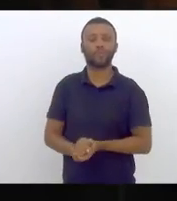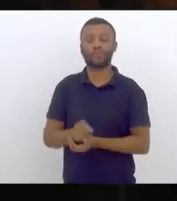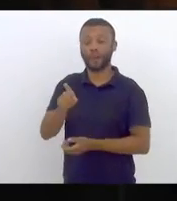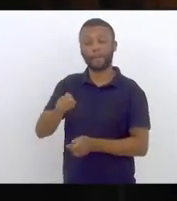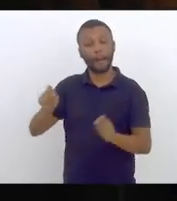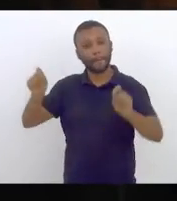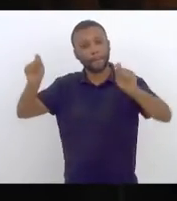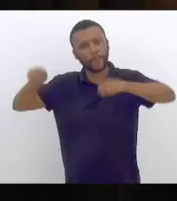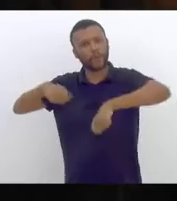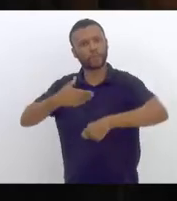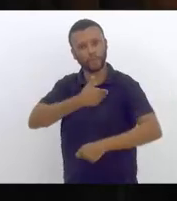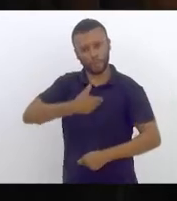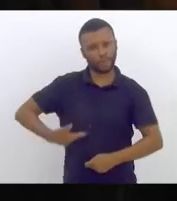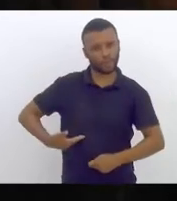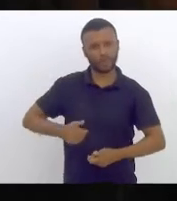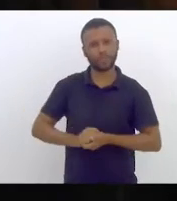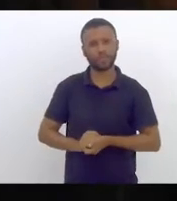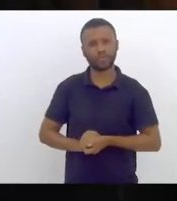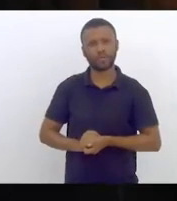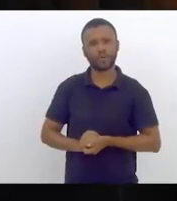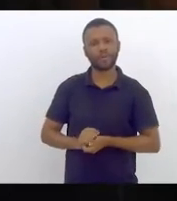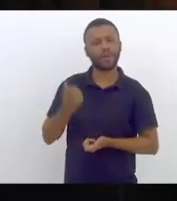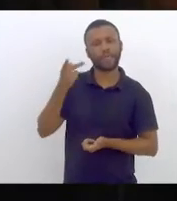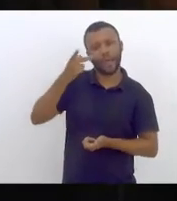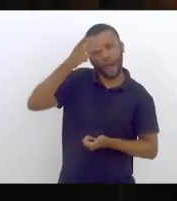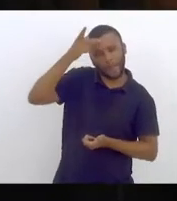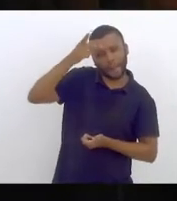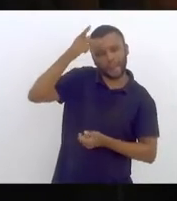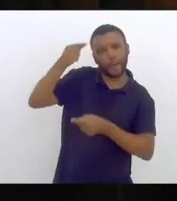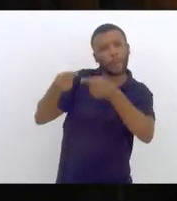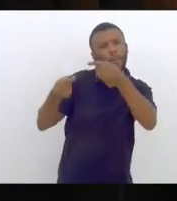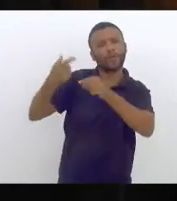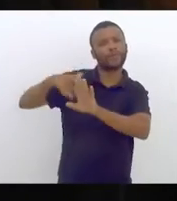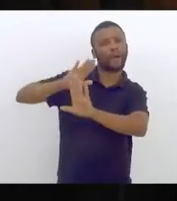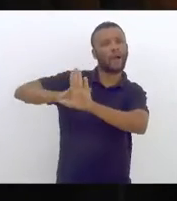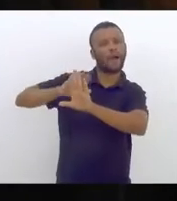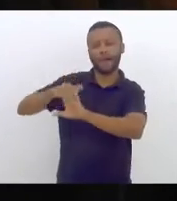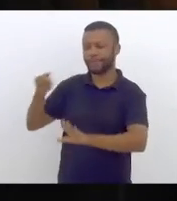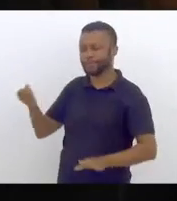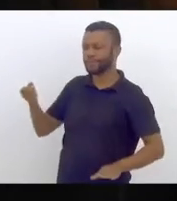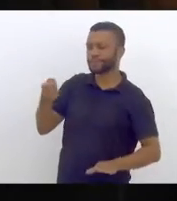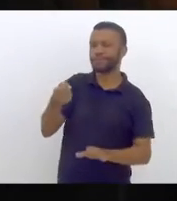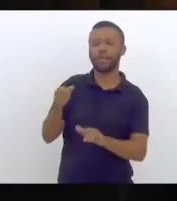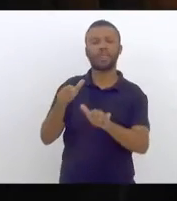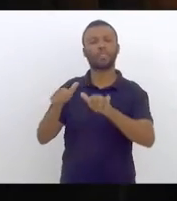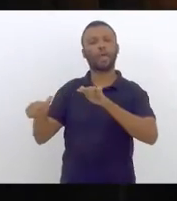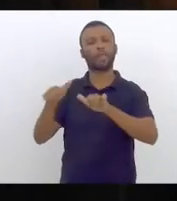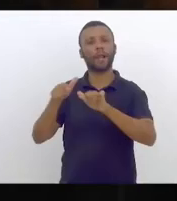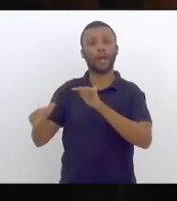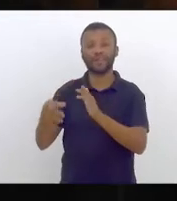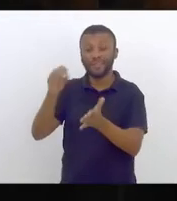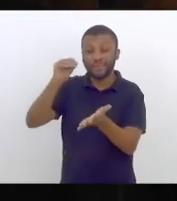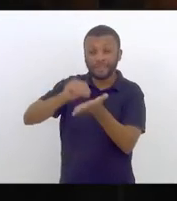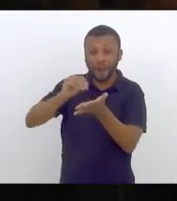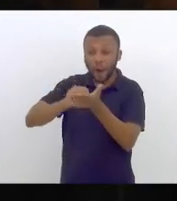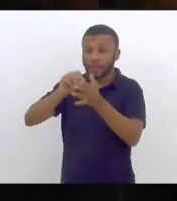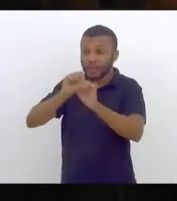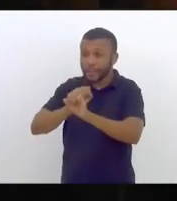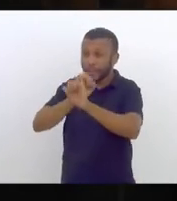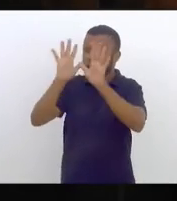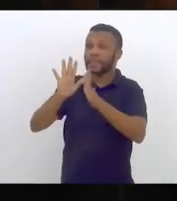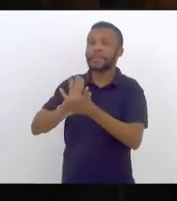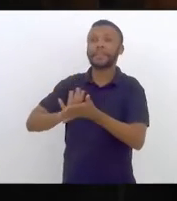governo colocar os seus afiliados políticos ali, operando, sem qualquer transparência e